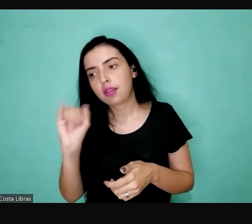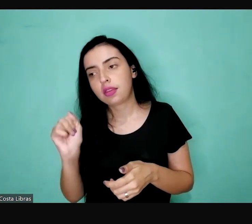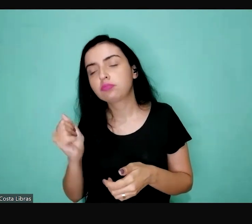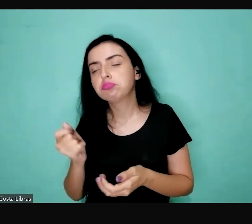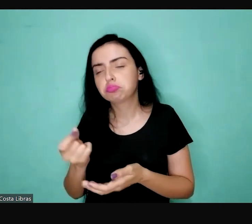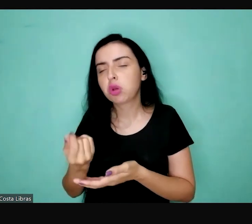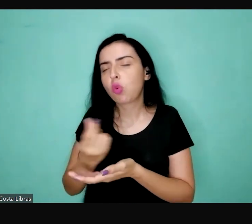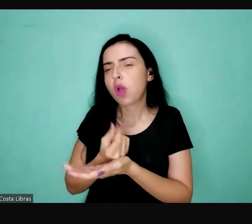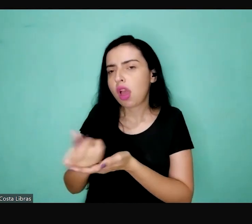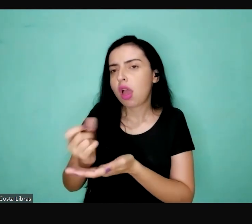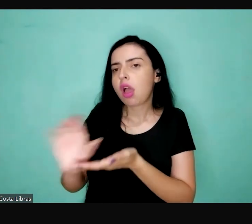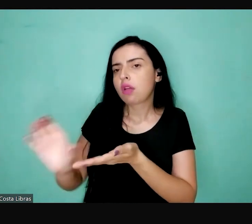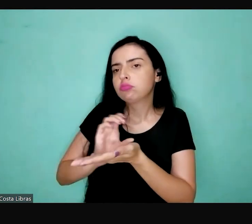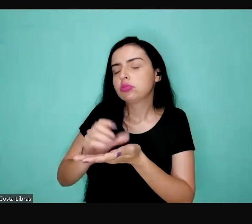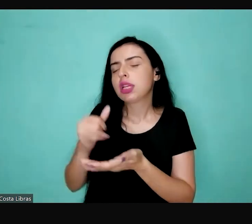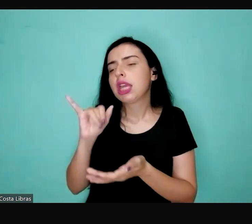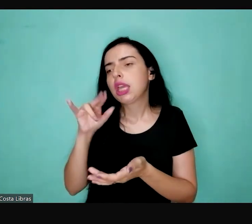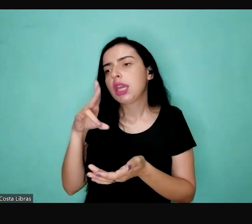determinado ressarcimento.